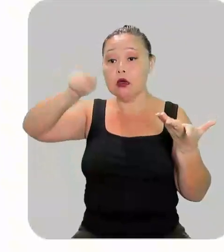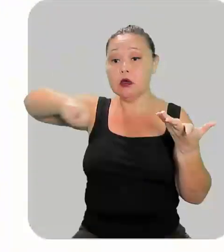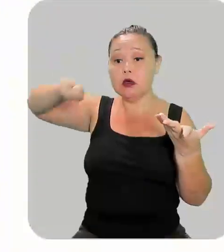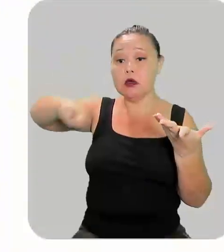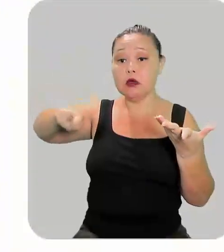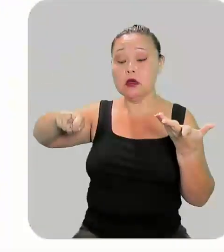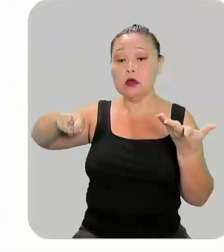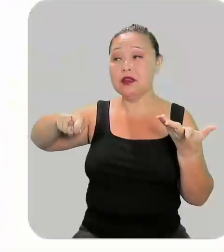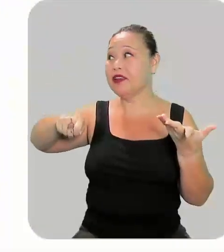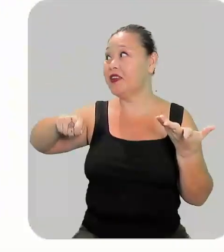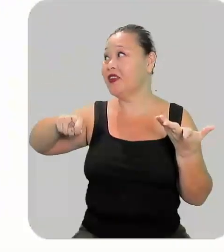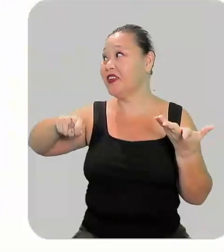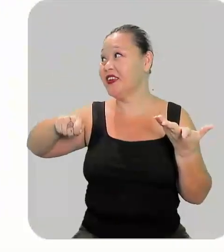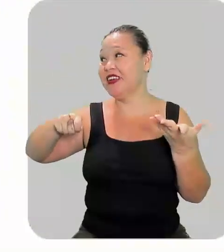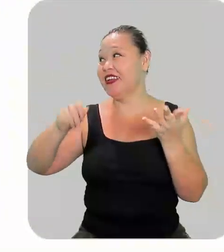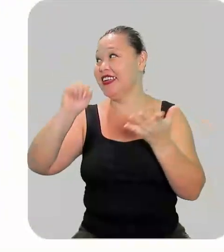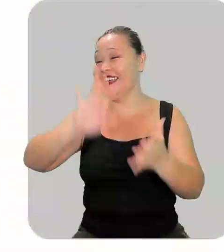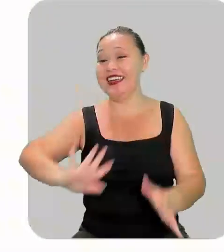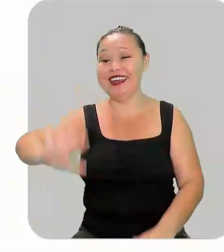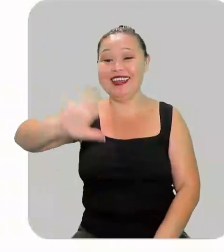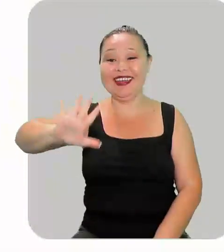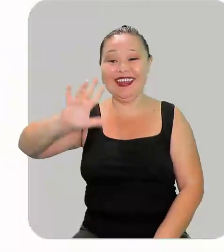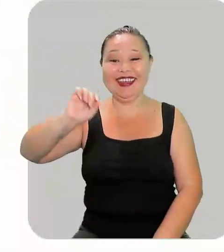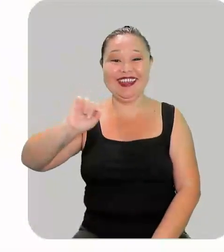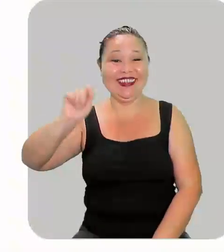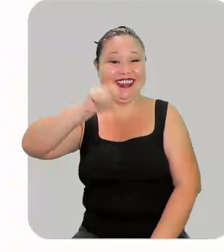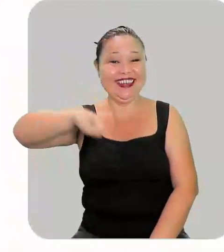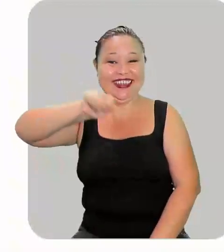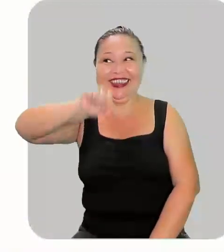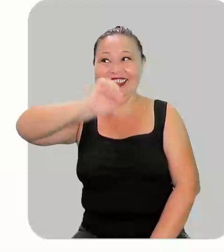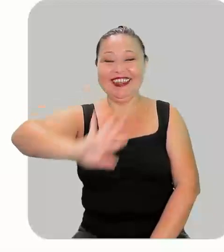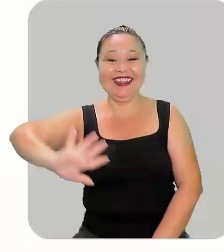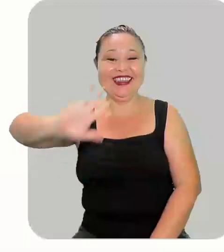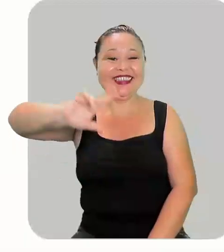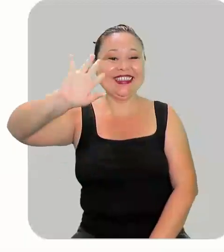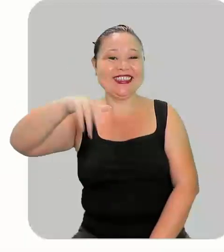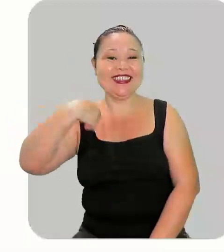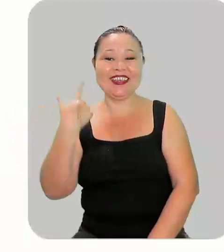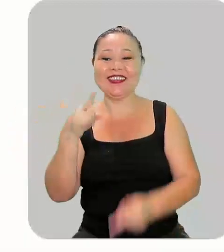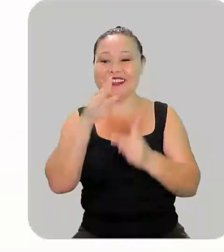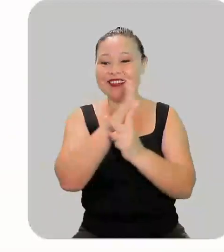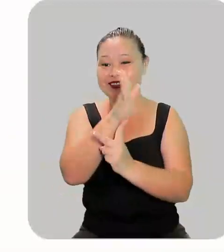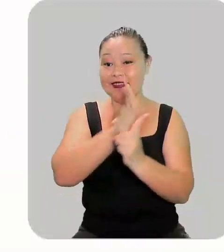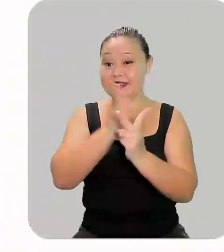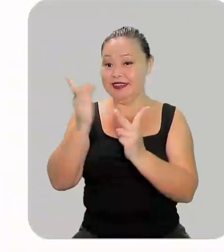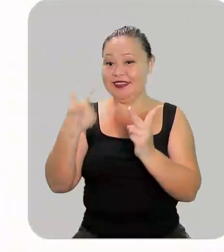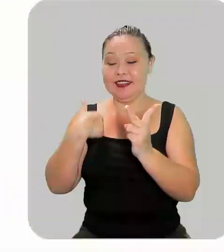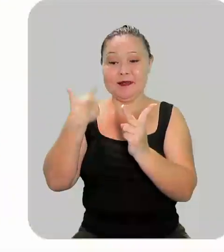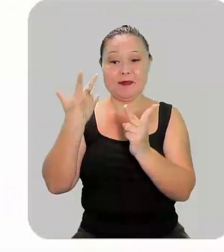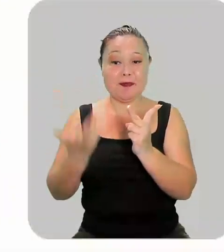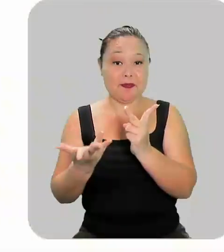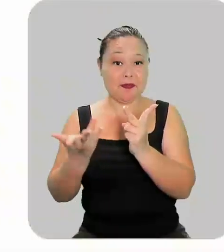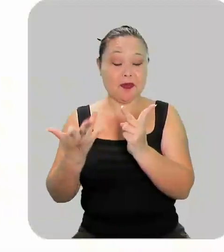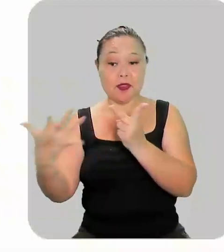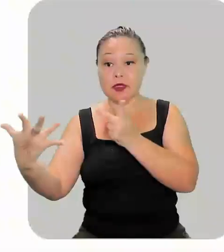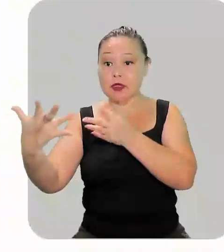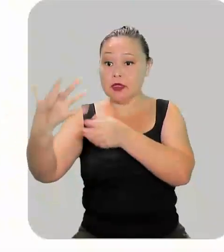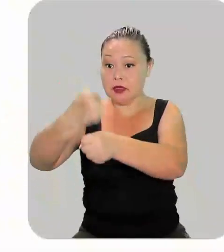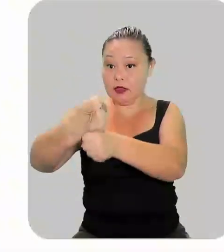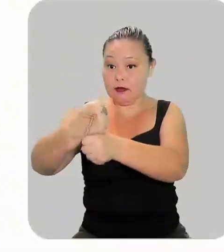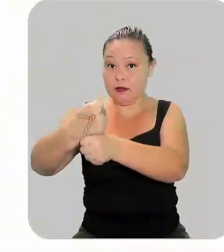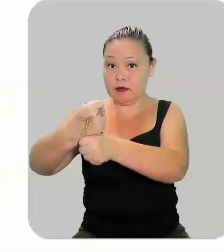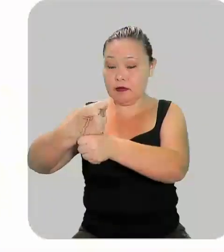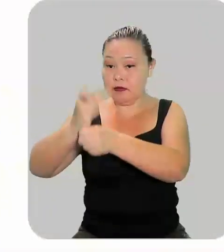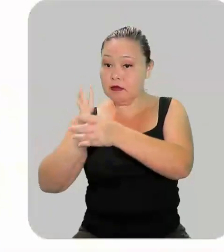figuras, né? Tica em figuras conhecidas. Isso! Aí a gente pode fazer de 2 jeitos, né? Ou a gente calcula o todo,